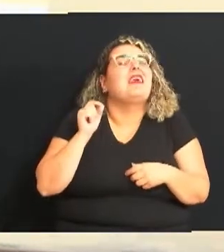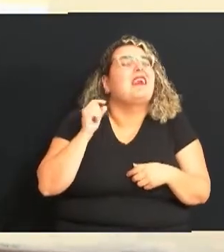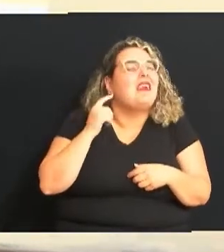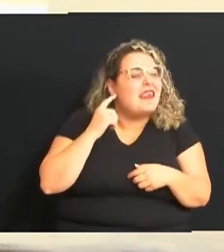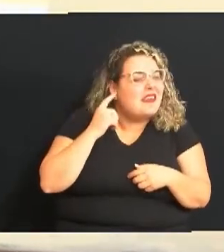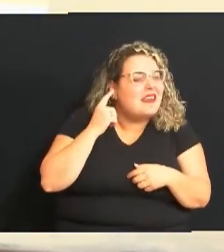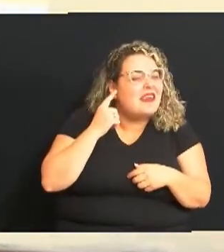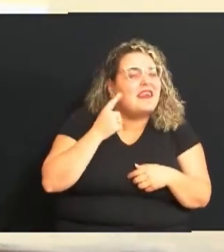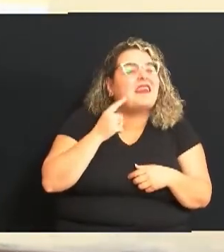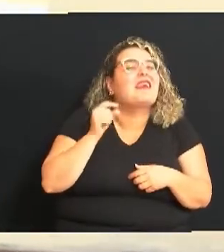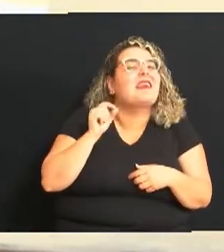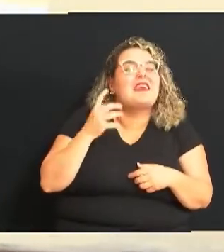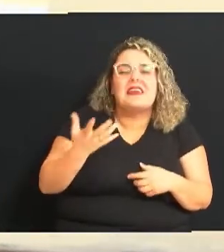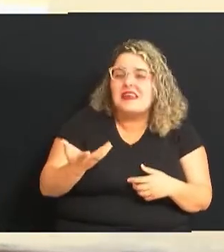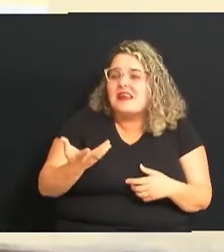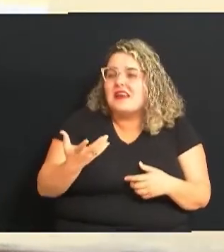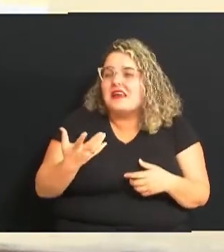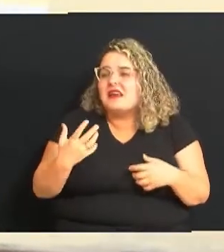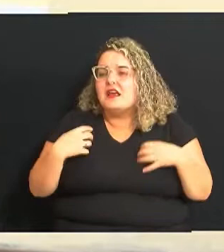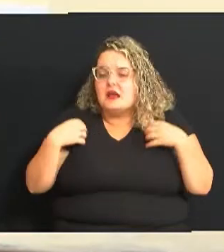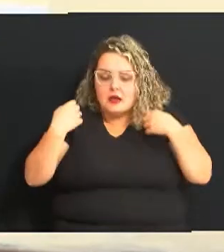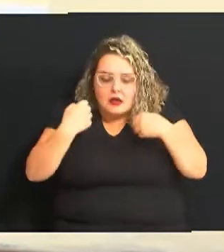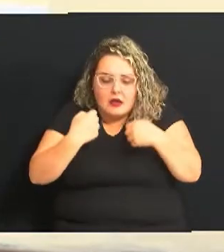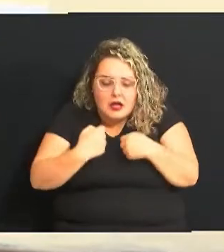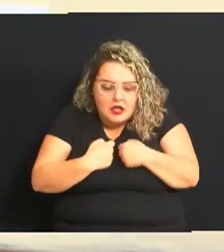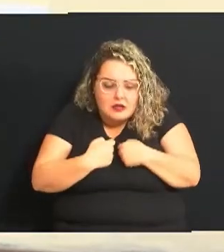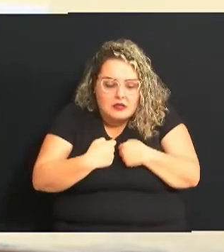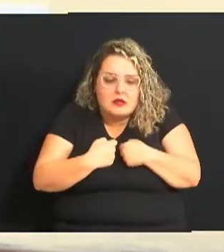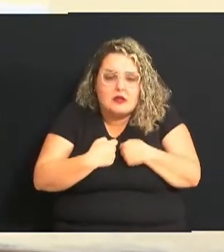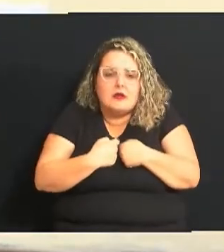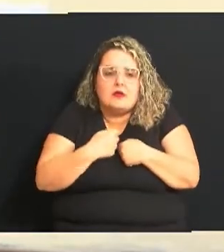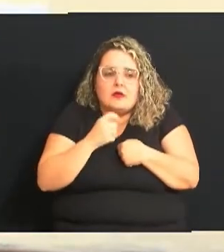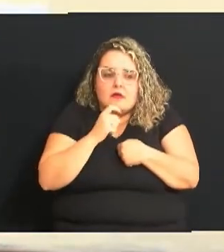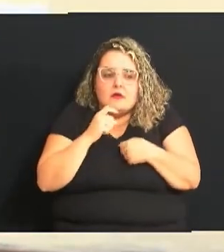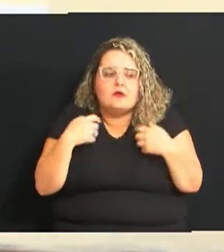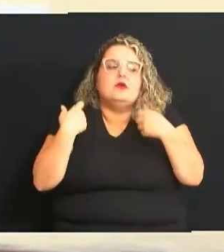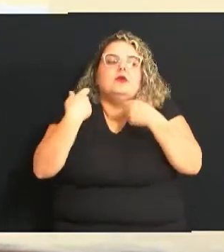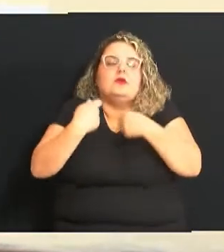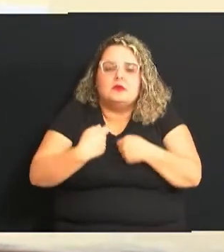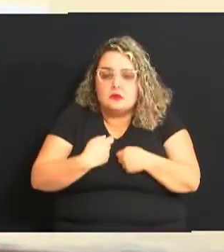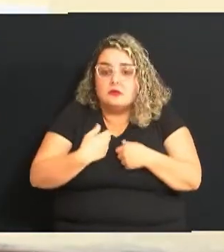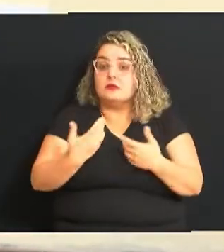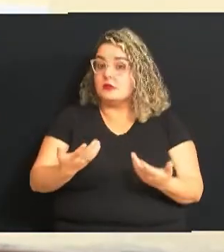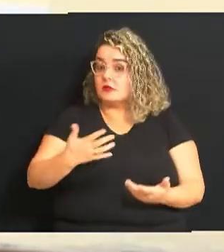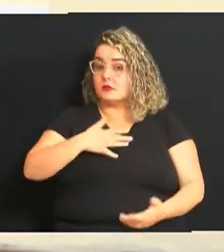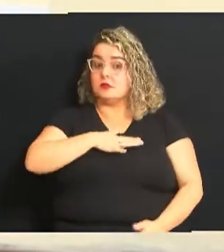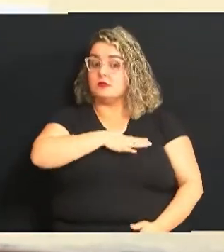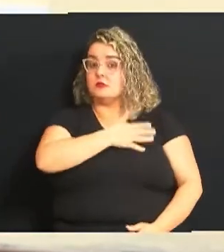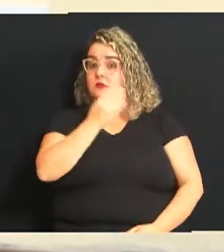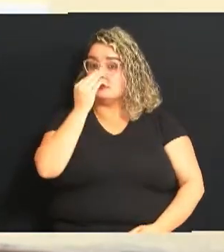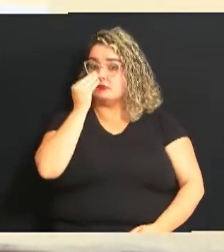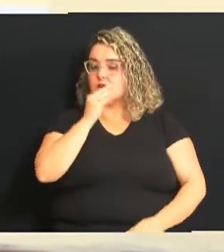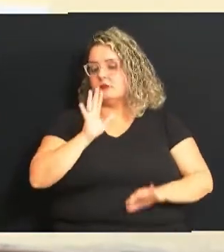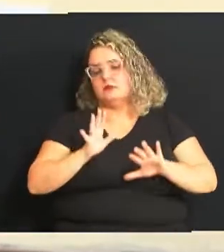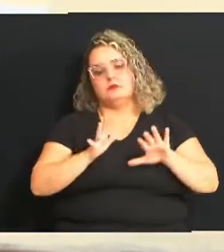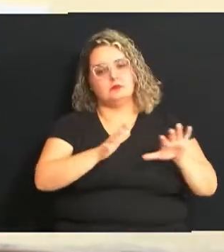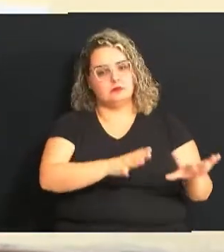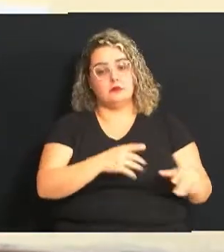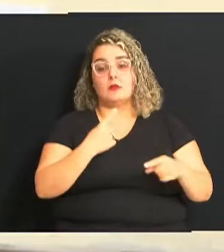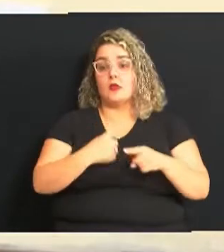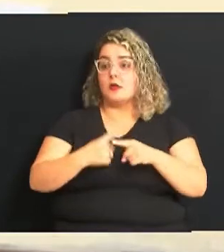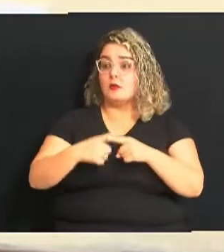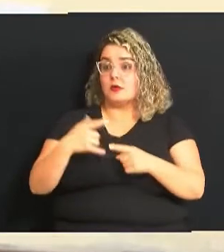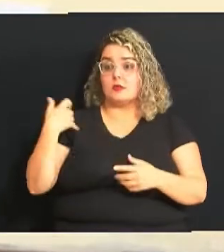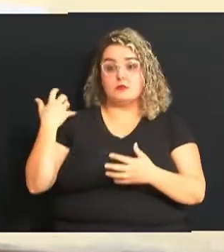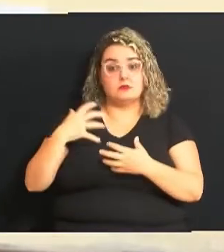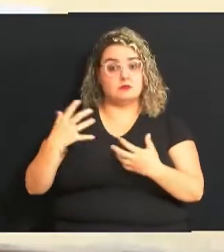uma coxinha, com uma mantinha assim por cima, né? E esses preconceitos nós precisamos tirar. Por quê? Porque o idoso